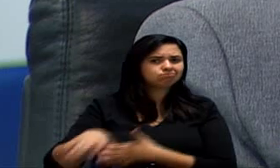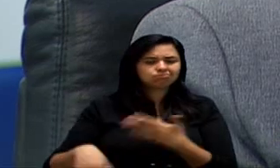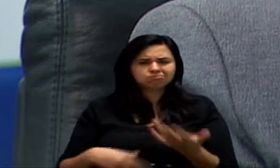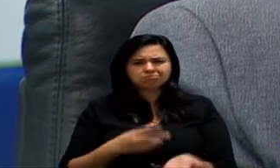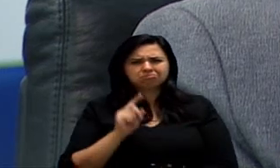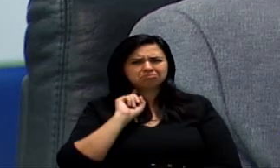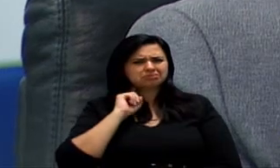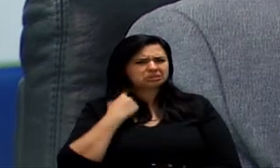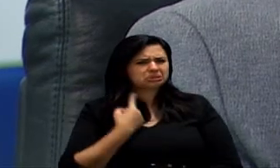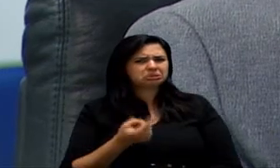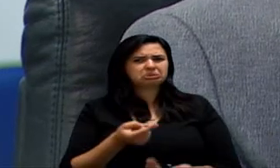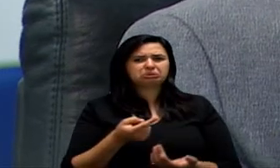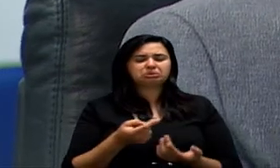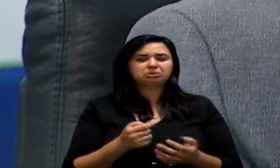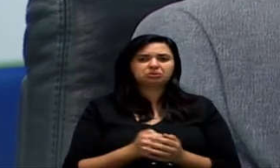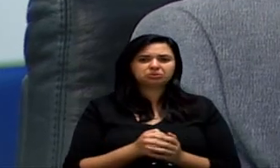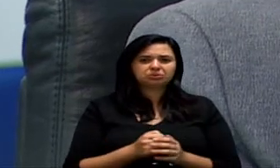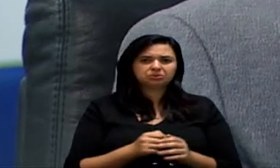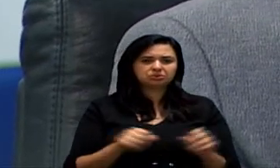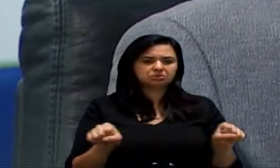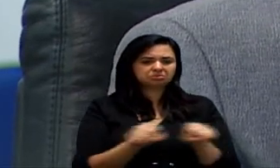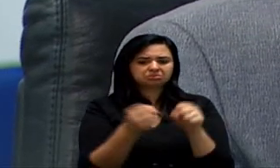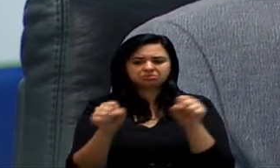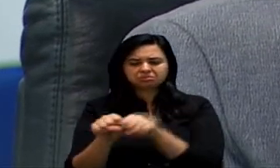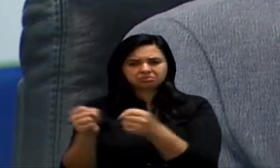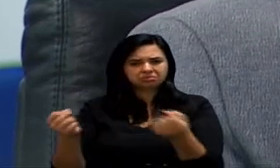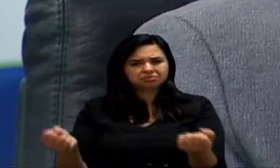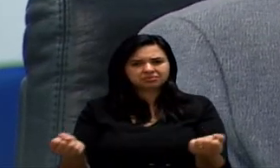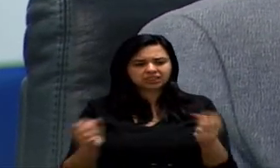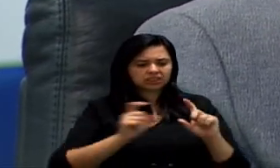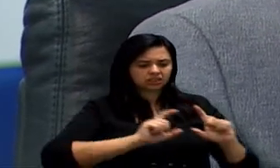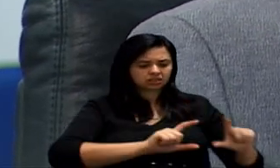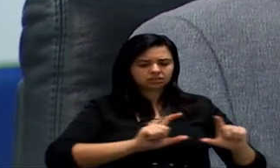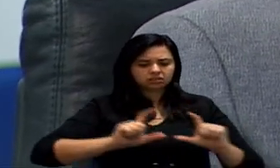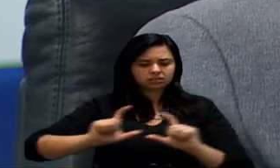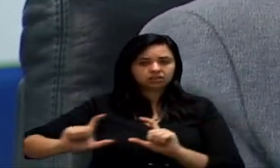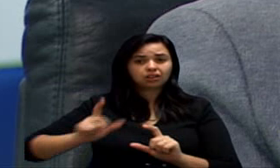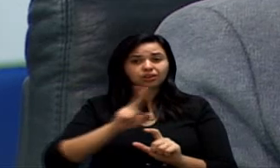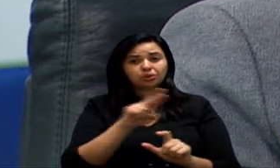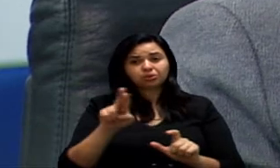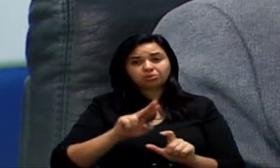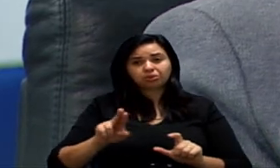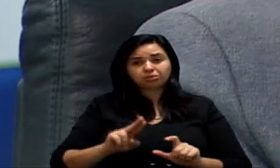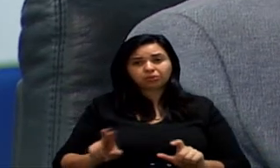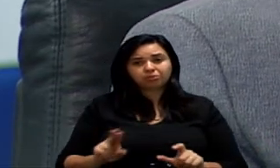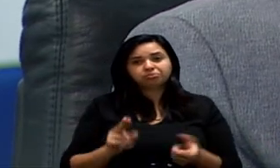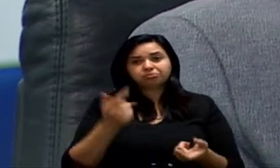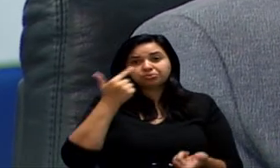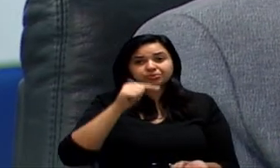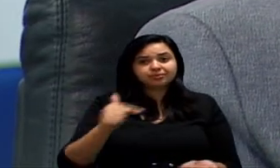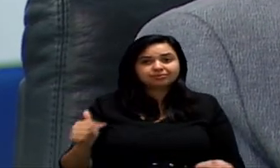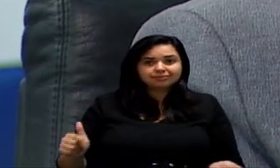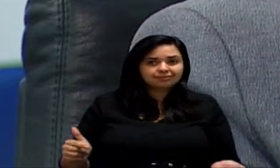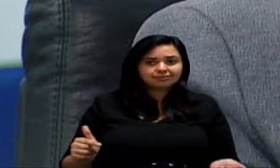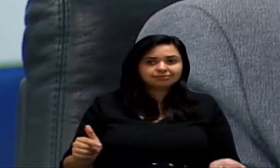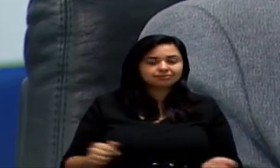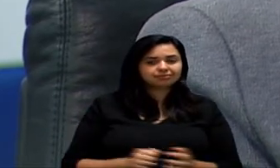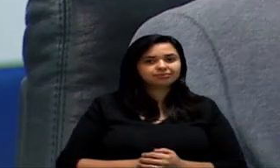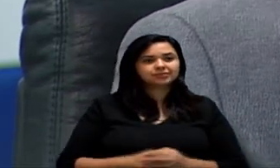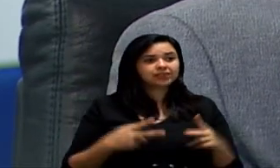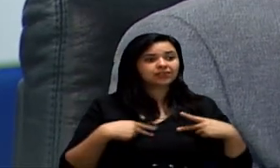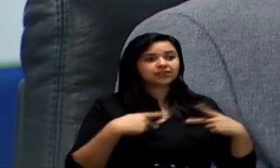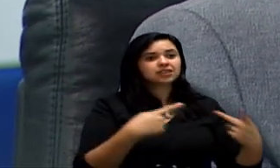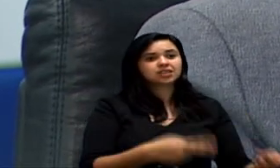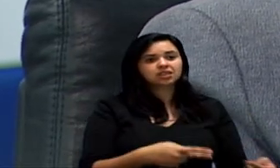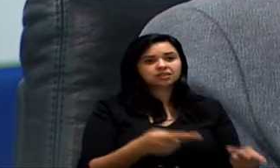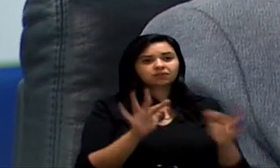vandalizado, sujo, mal cuidado, sem a identificação das placas, mostrando ali onde está... qual família